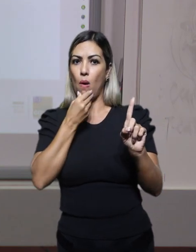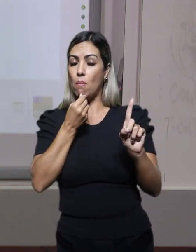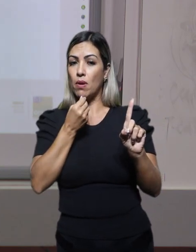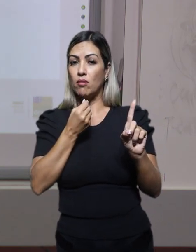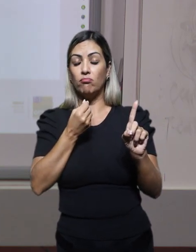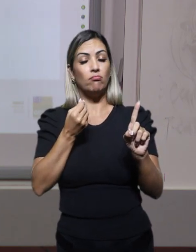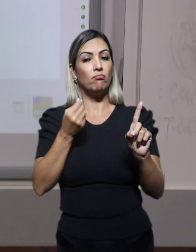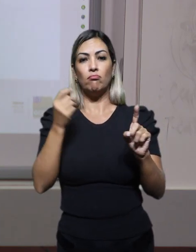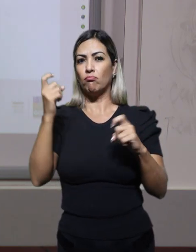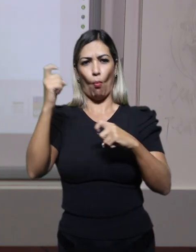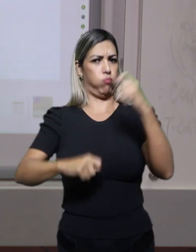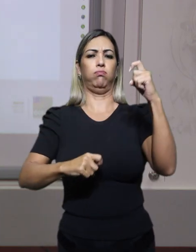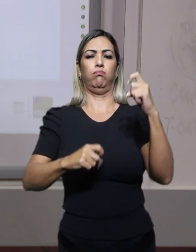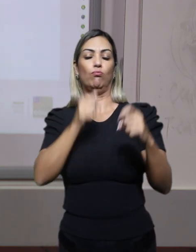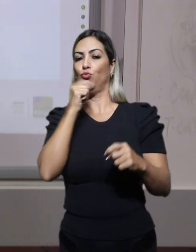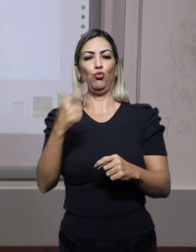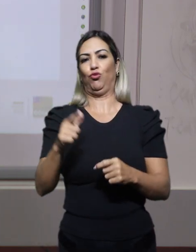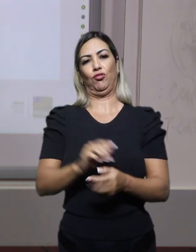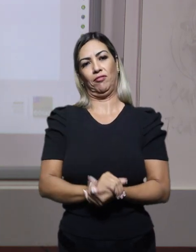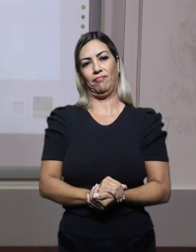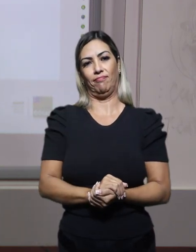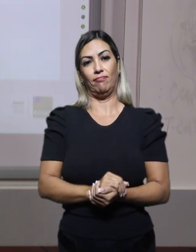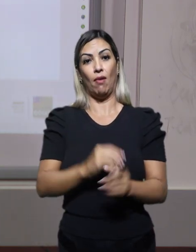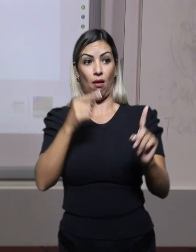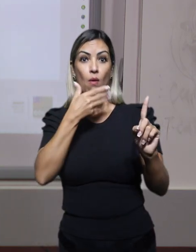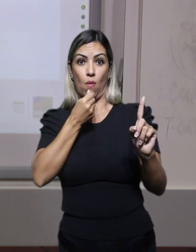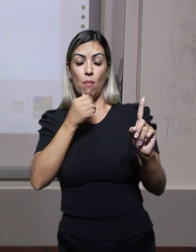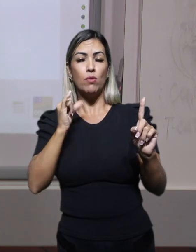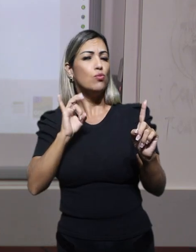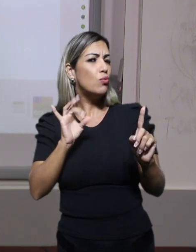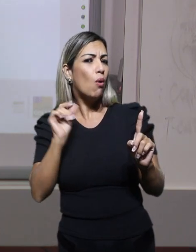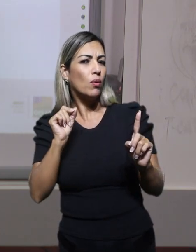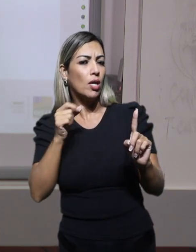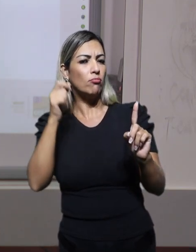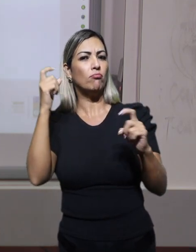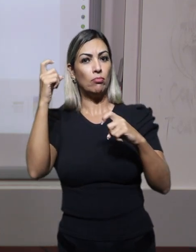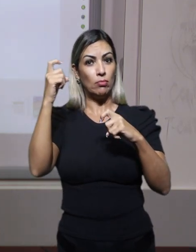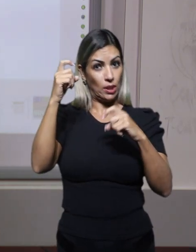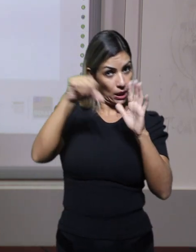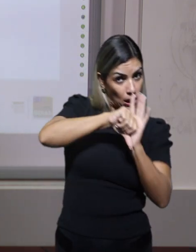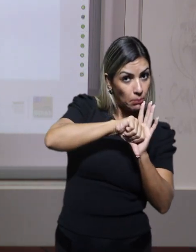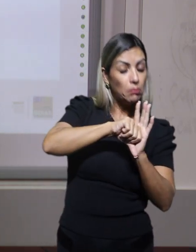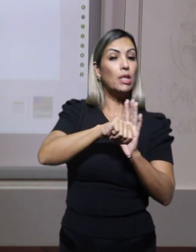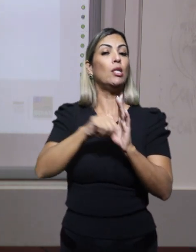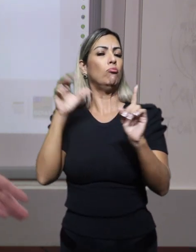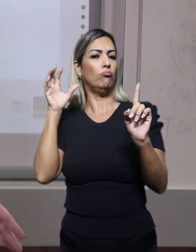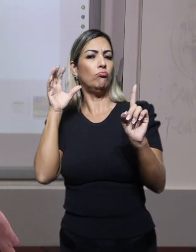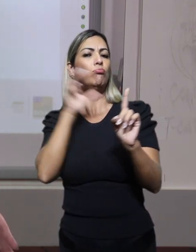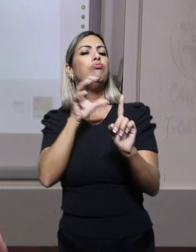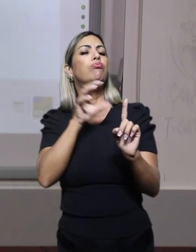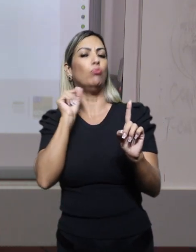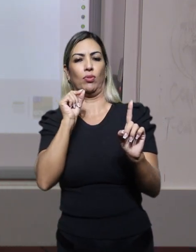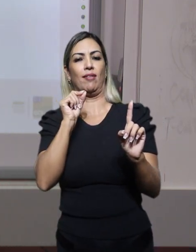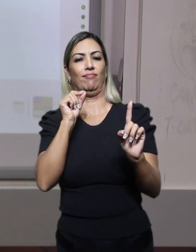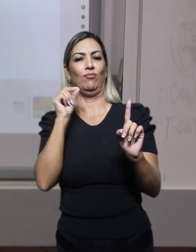poderia ser estuprado. Ele somente poderia sofrer um crime chamado atentado ao pudor.